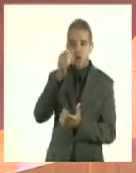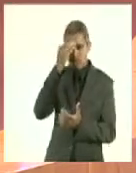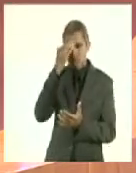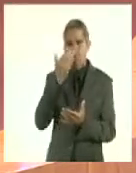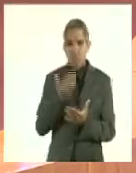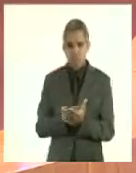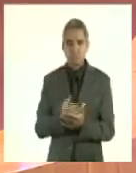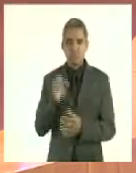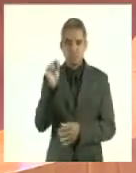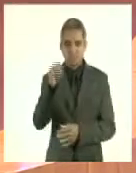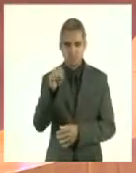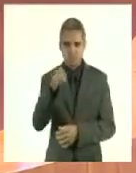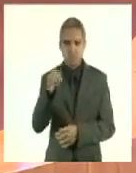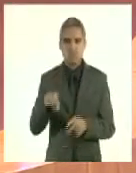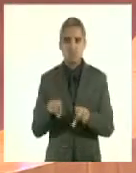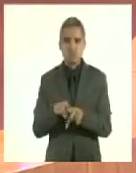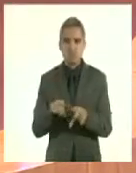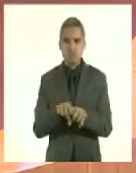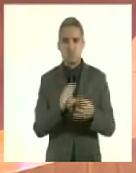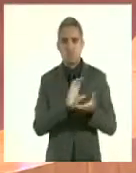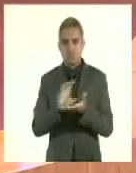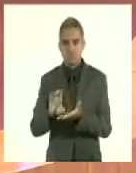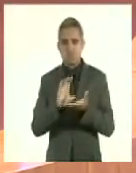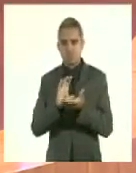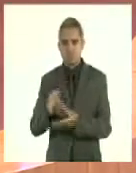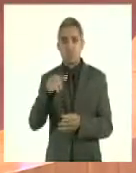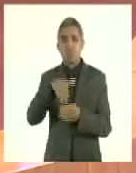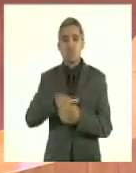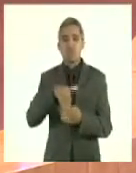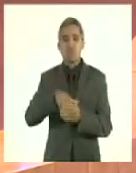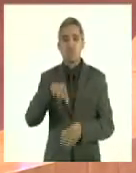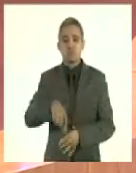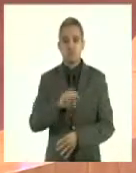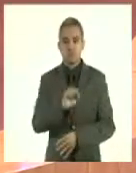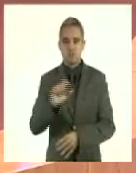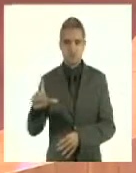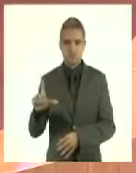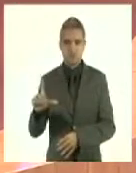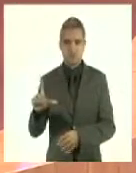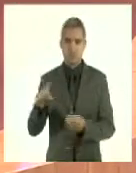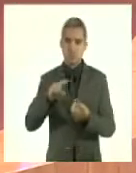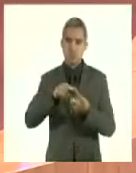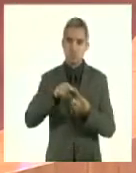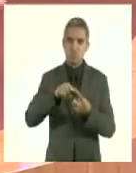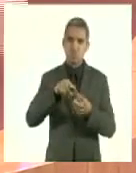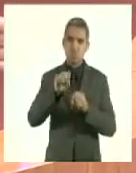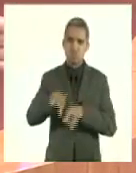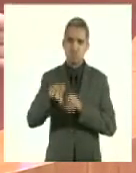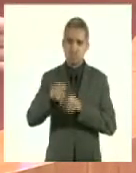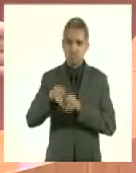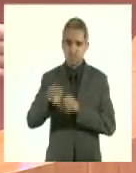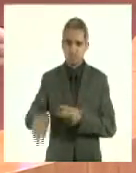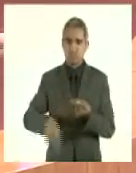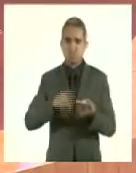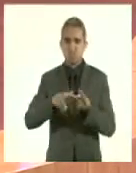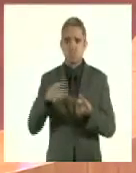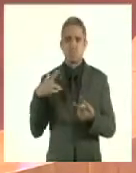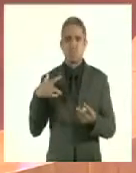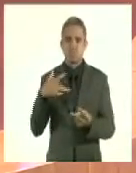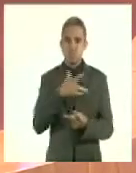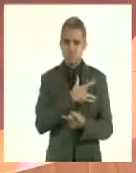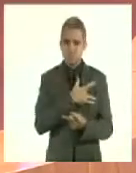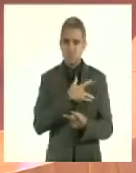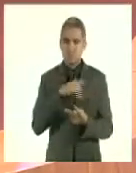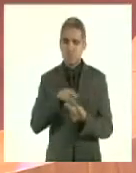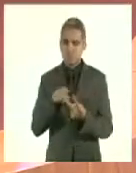de Vossa Excelência, que foi bem votado em São Luís, para essas duas áreas, educação e saúde. Quem sabe